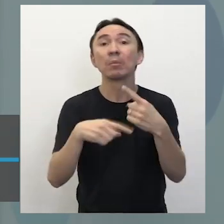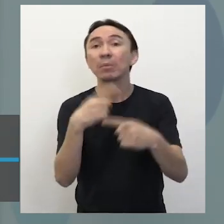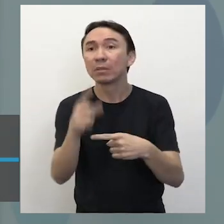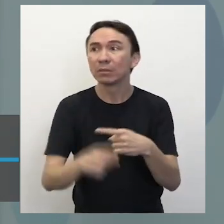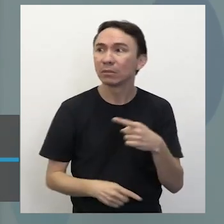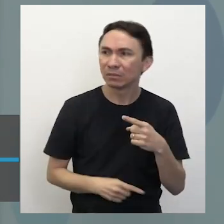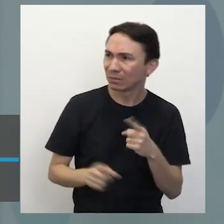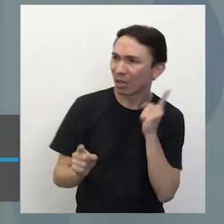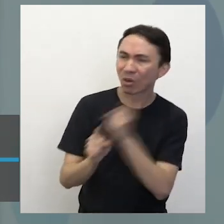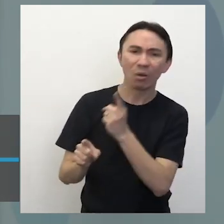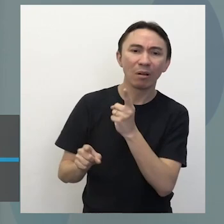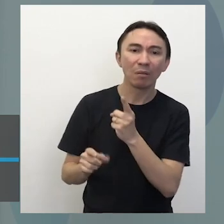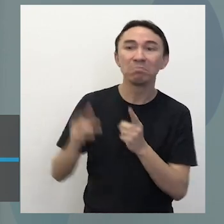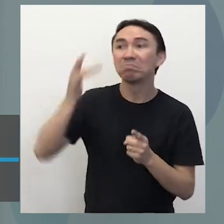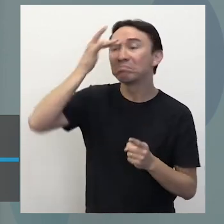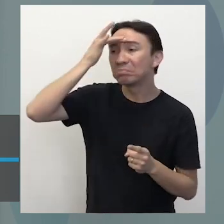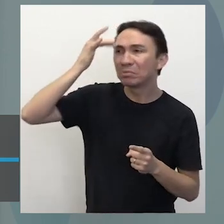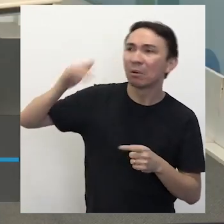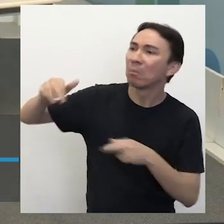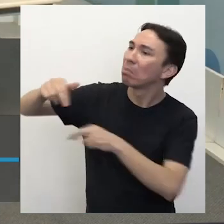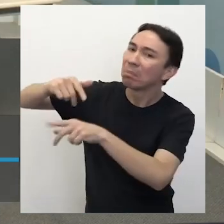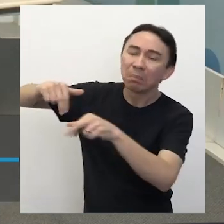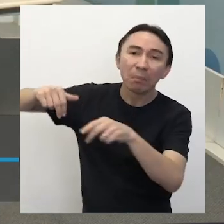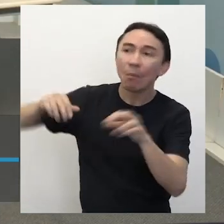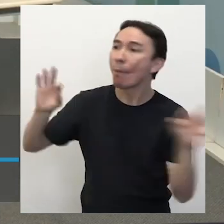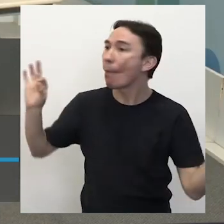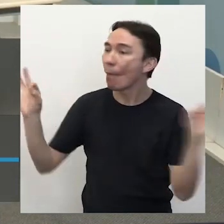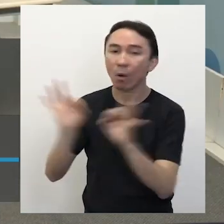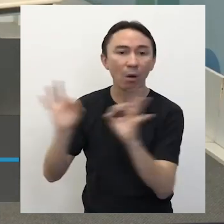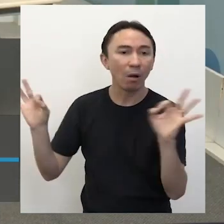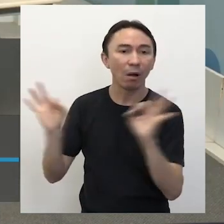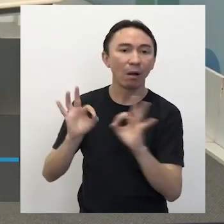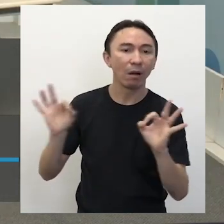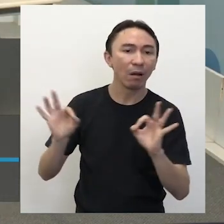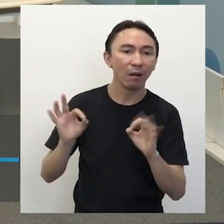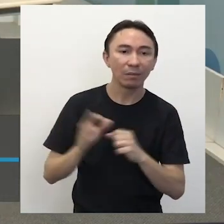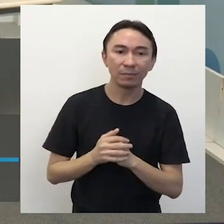na cidade. E não, aí? Não. É assim,